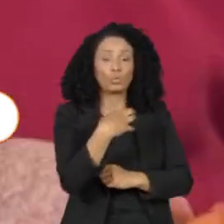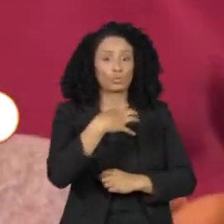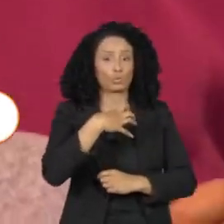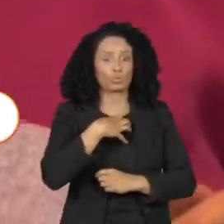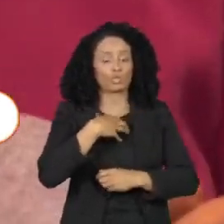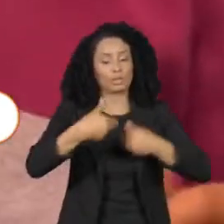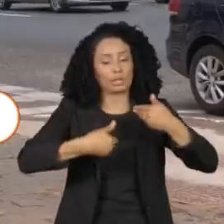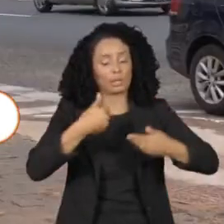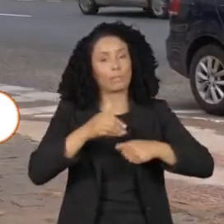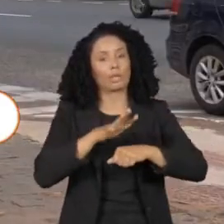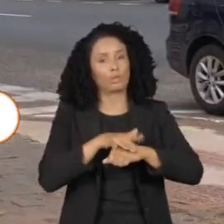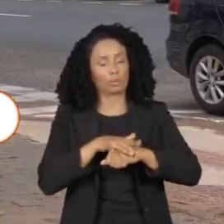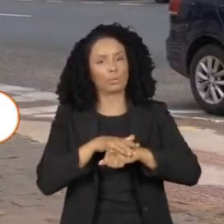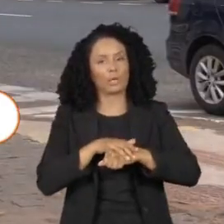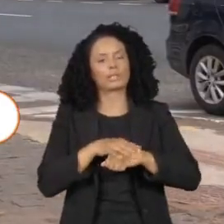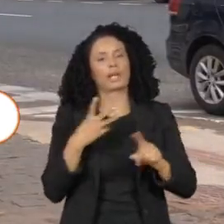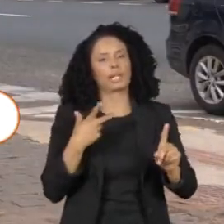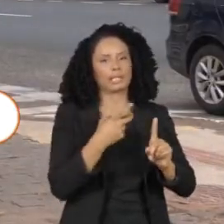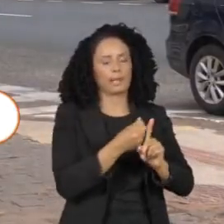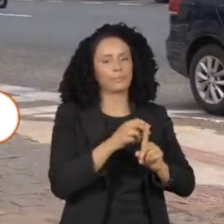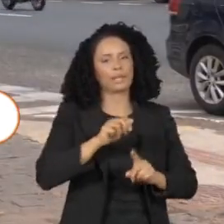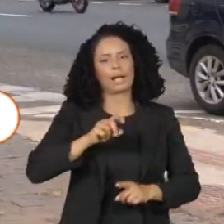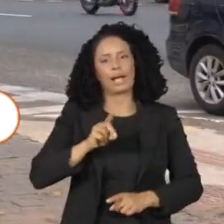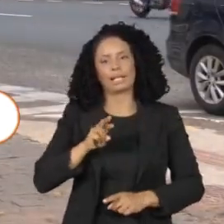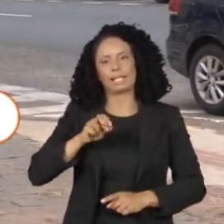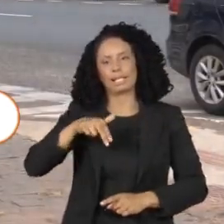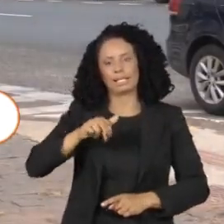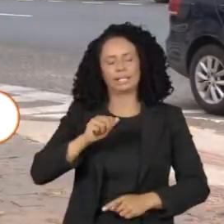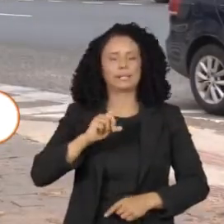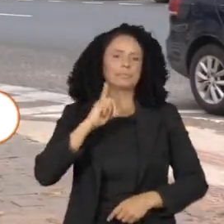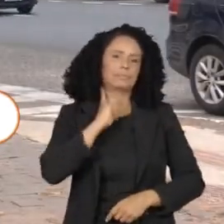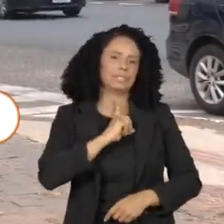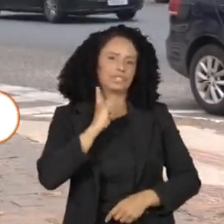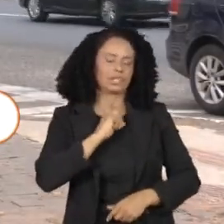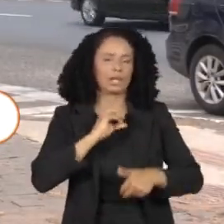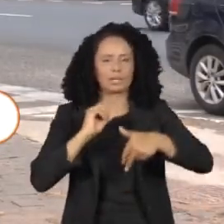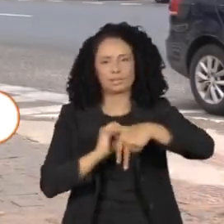contra a doença. Adriana Oliveira, de Uberlândia, Minas Gerais, para o Esta Manhã.